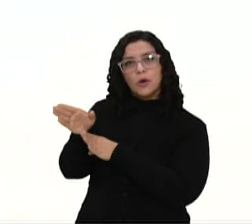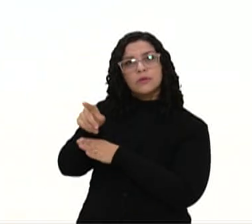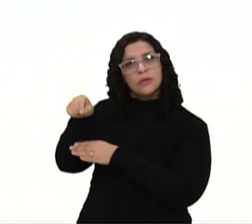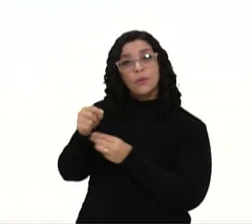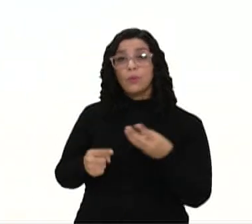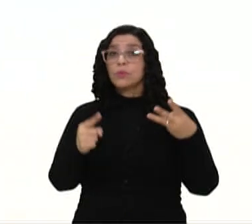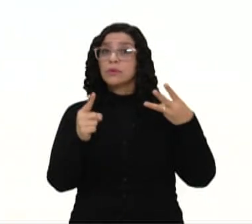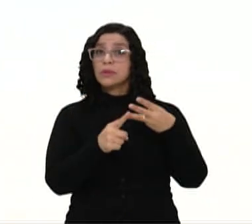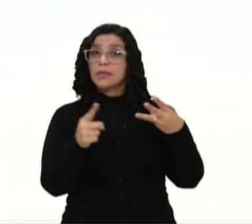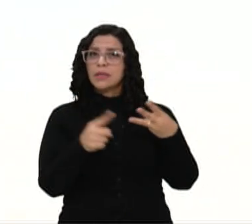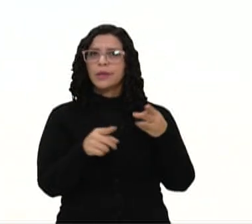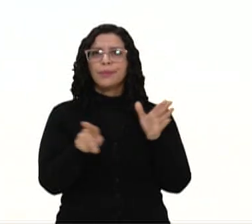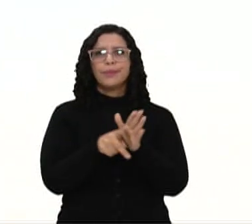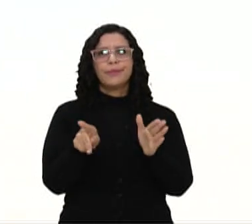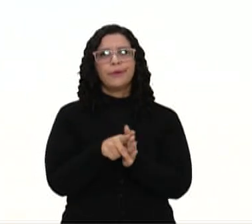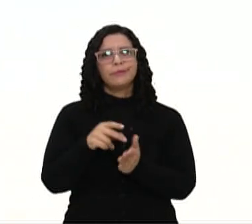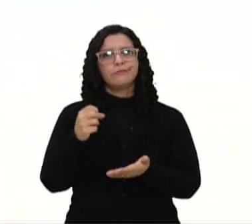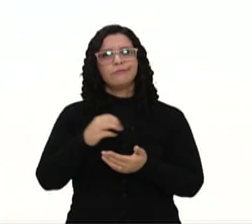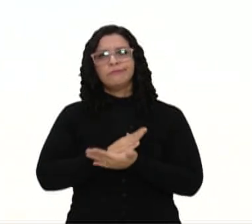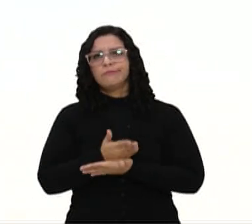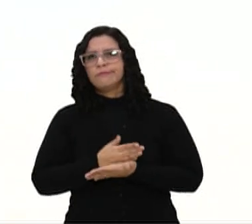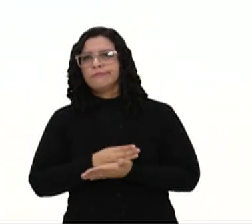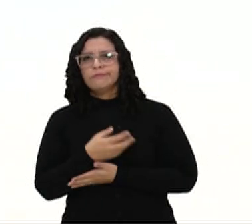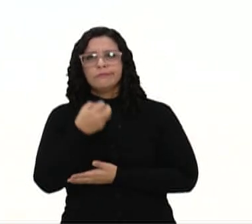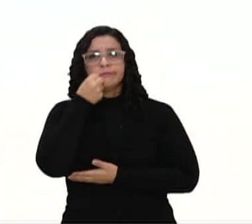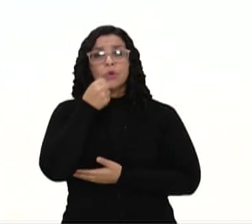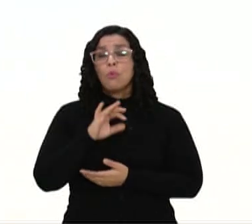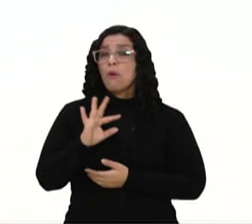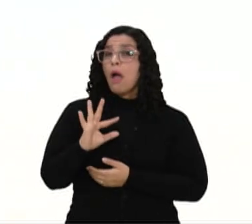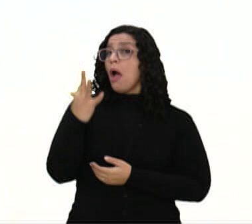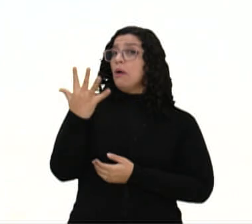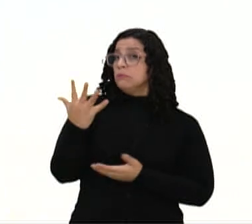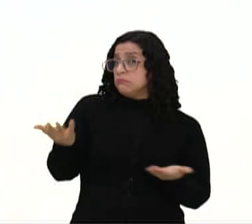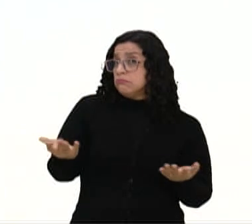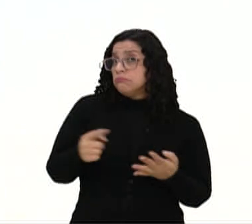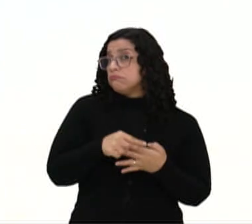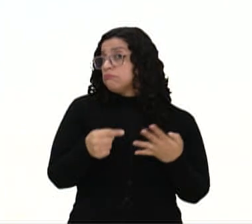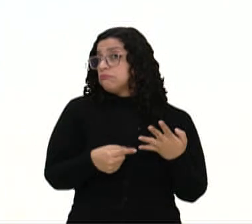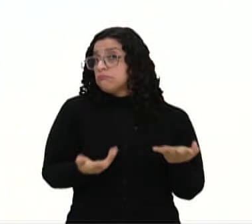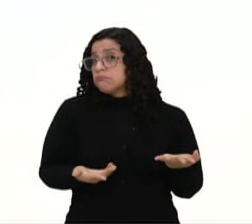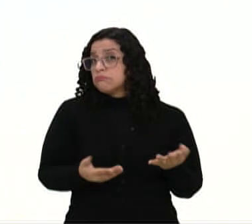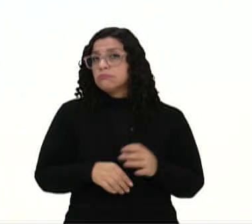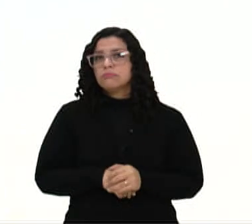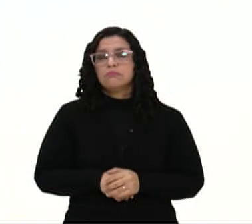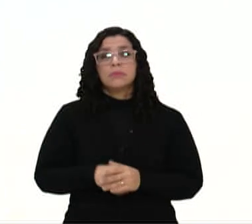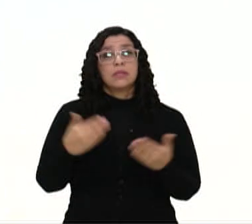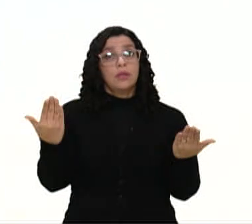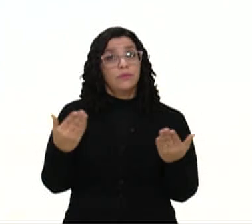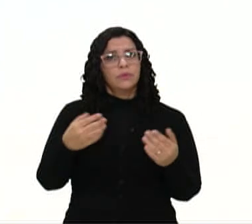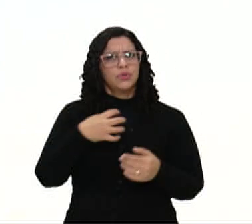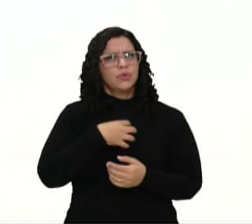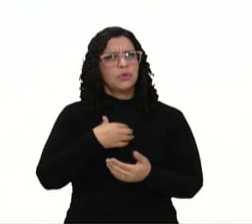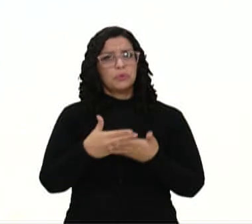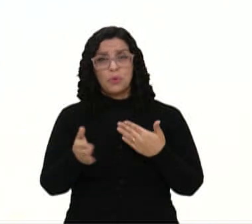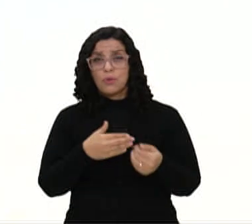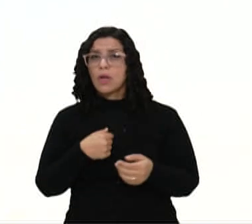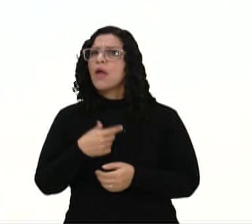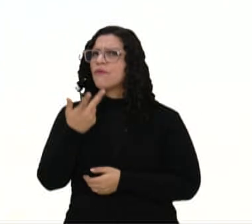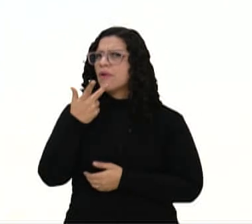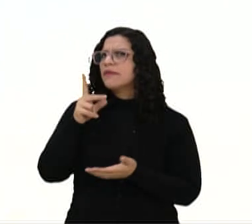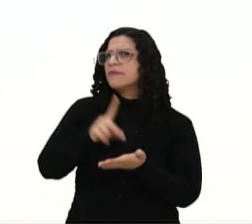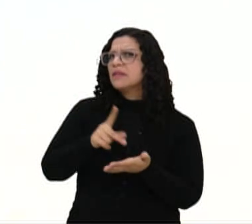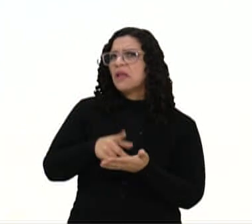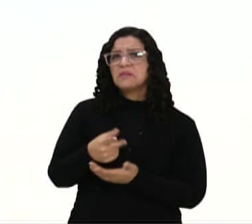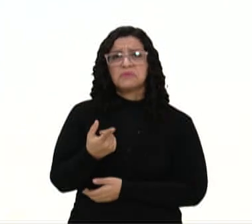tenha sido o tédio, ou talvez tenha sido o mero acaso. De qualquer forma, confesso que